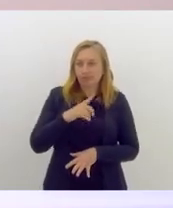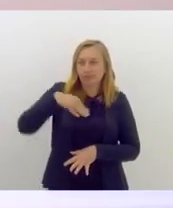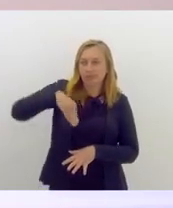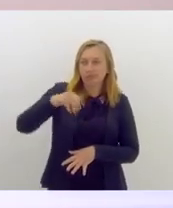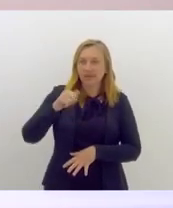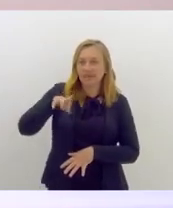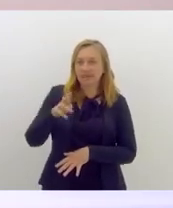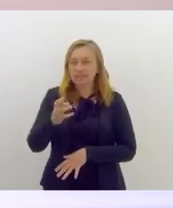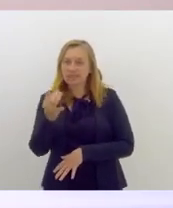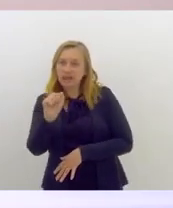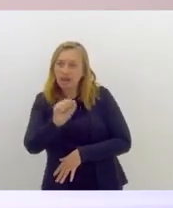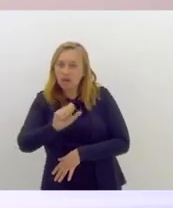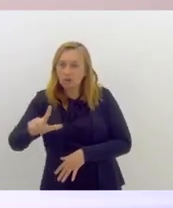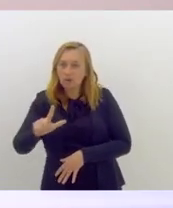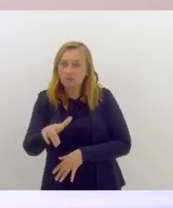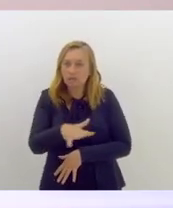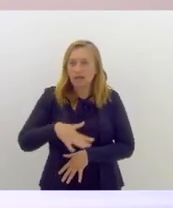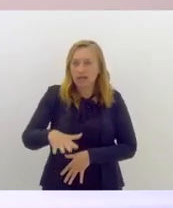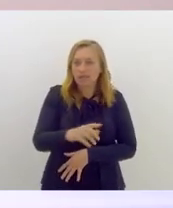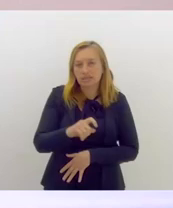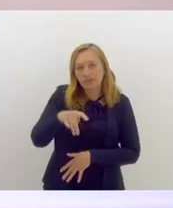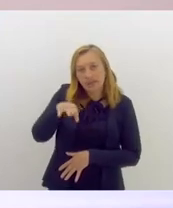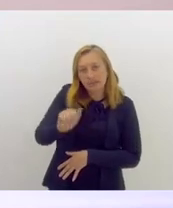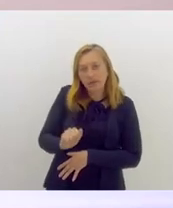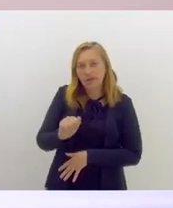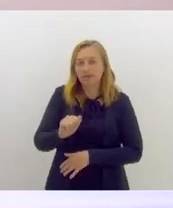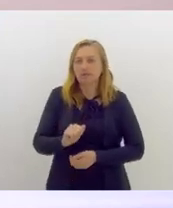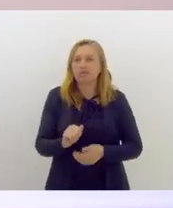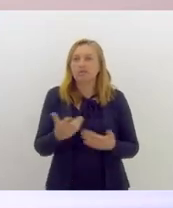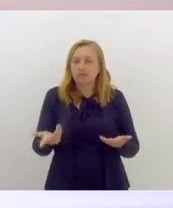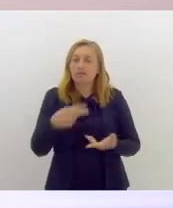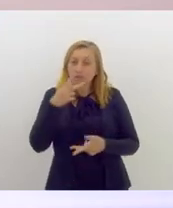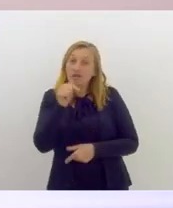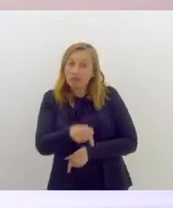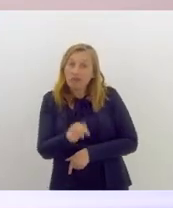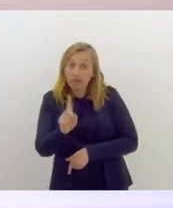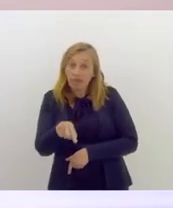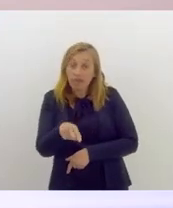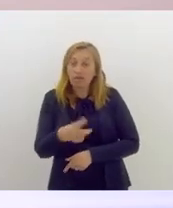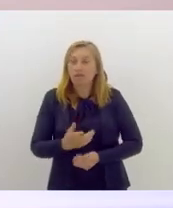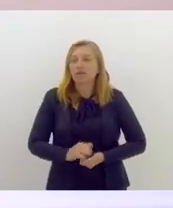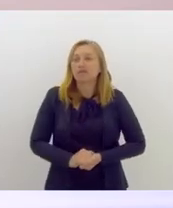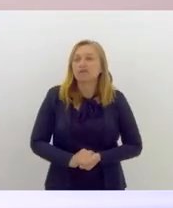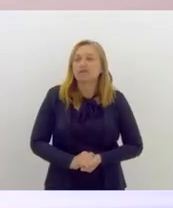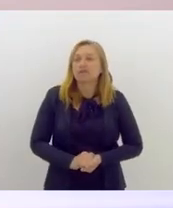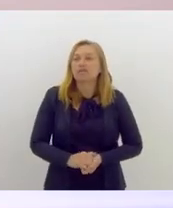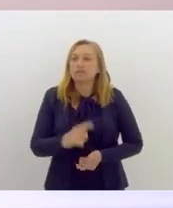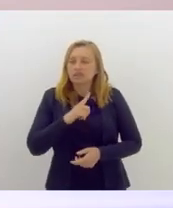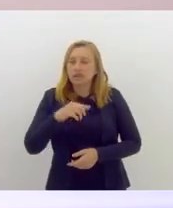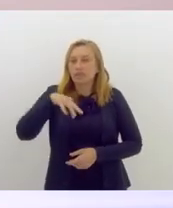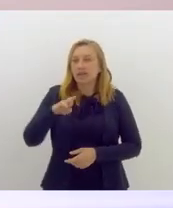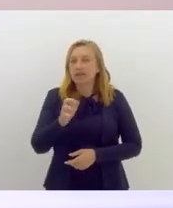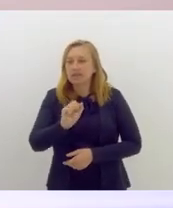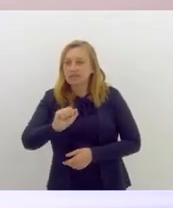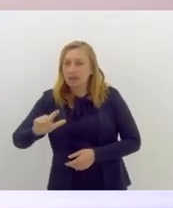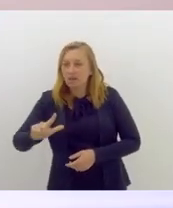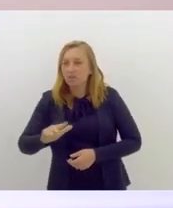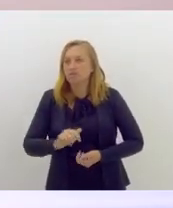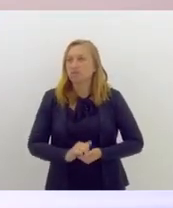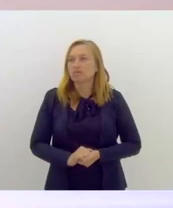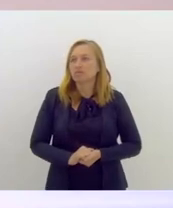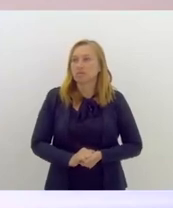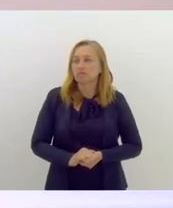na área de Sepetiba né foi colocado aqui é ainda tem manguezal na receptiva